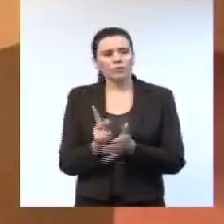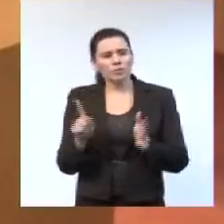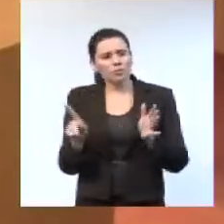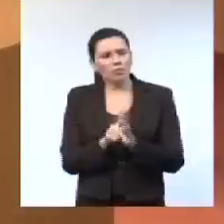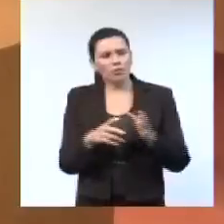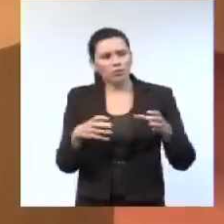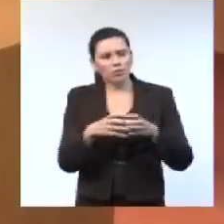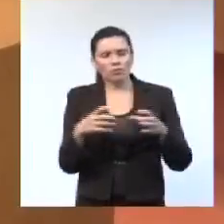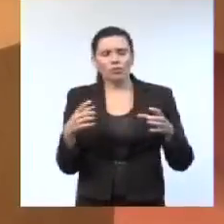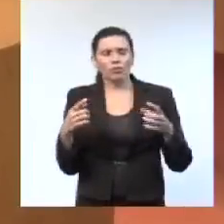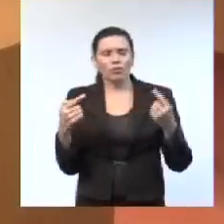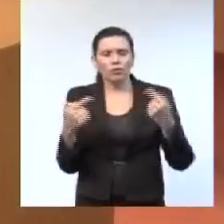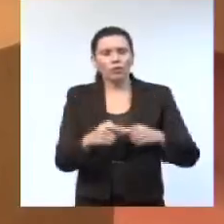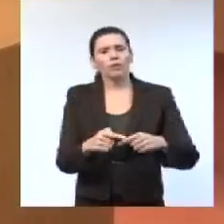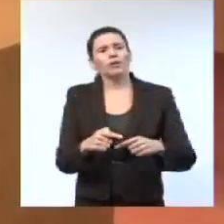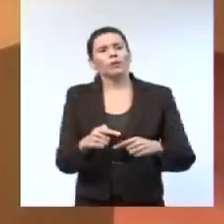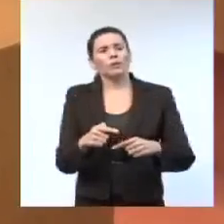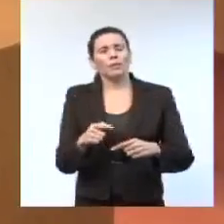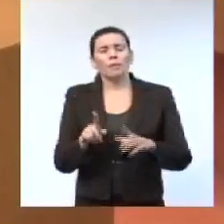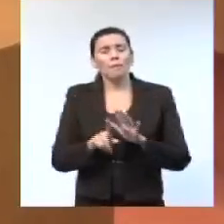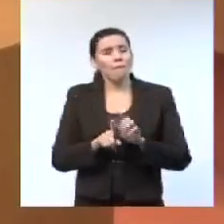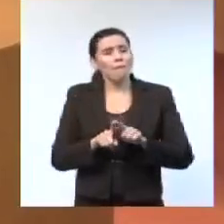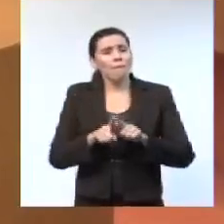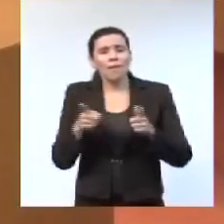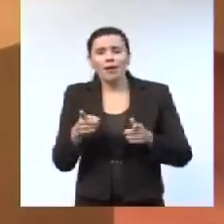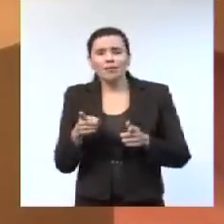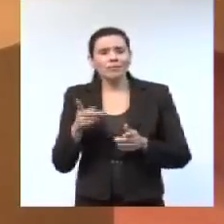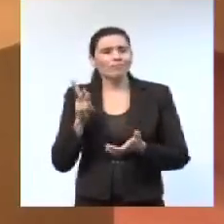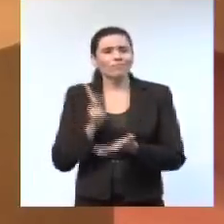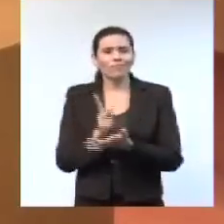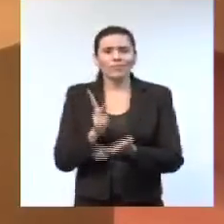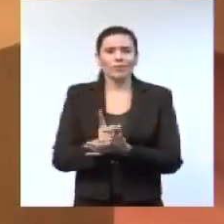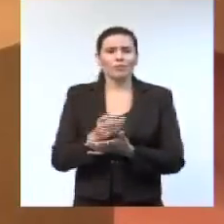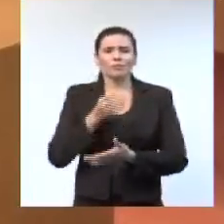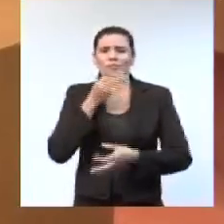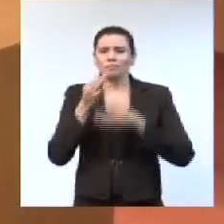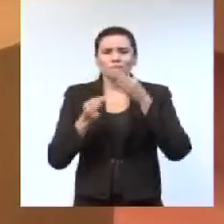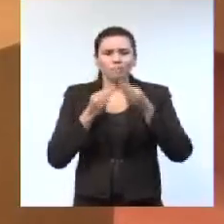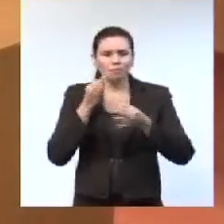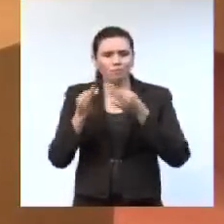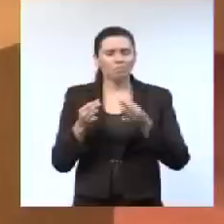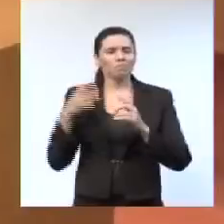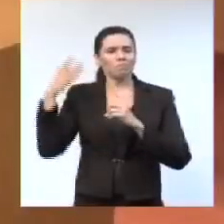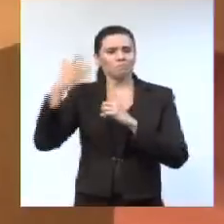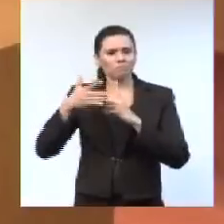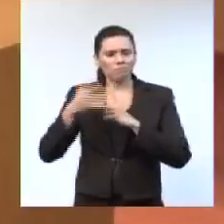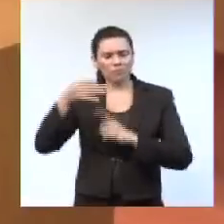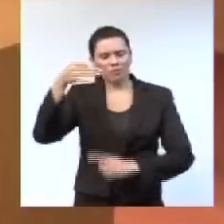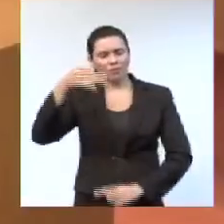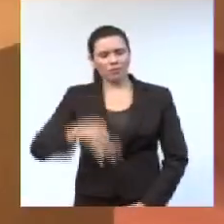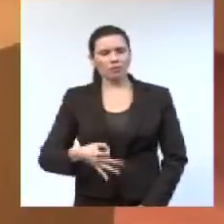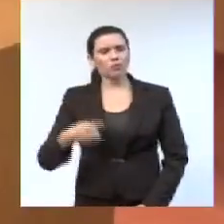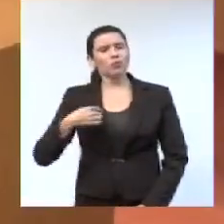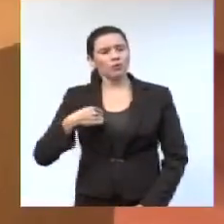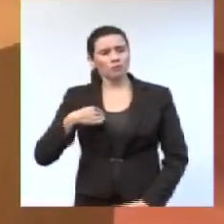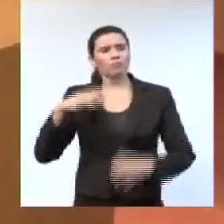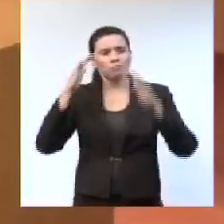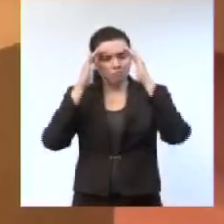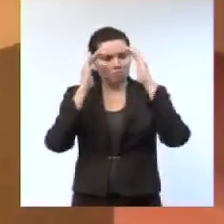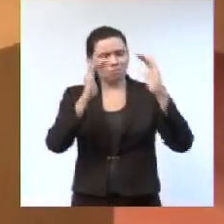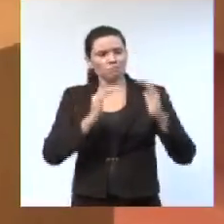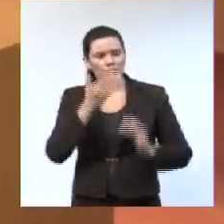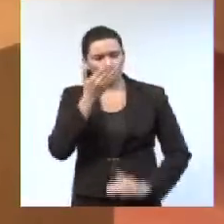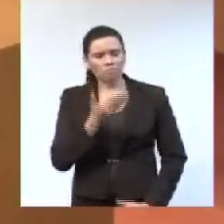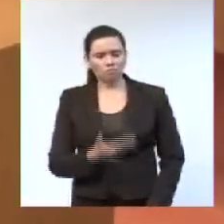ódio. Deixou de ser oposição? Não. Eu respeito a posição do deputado Adriano. O